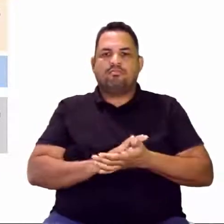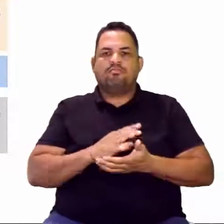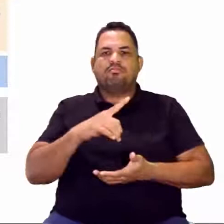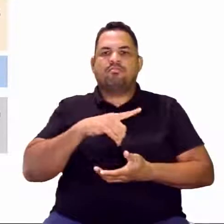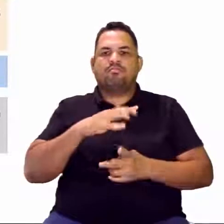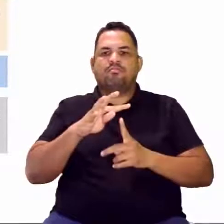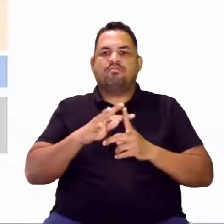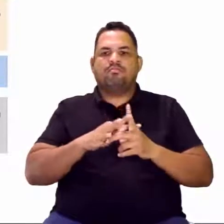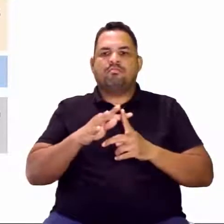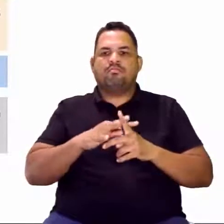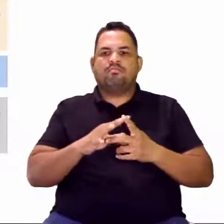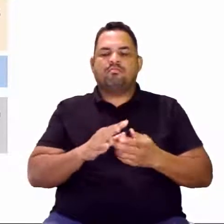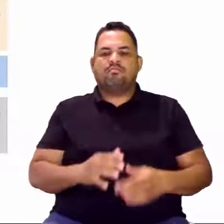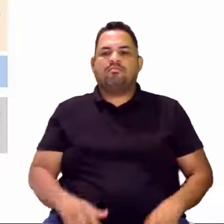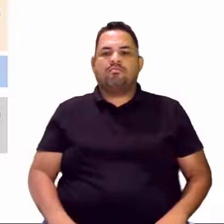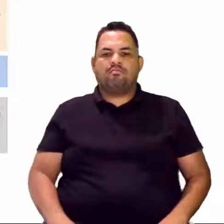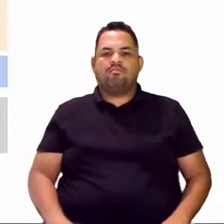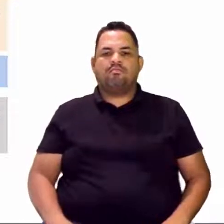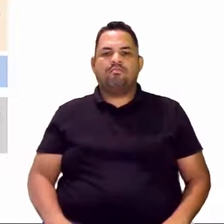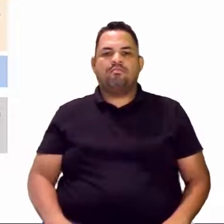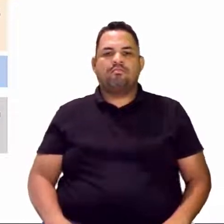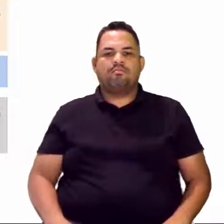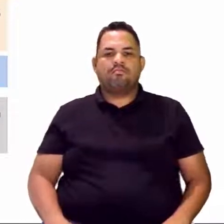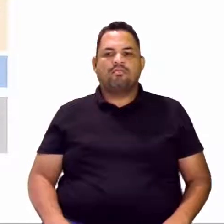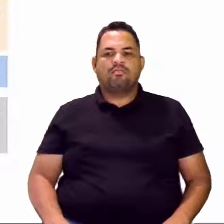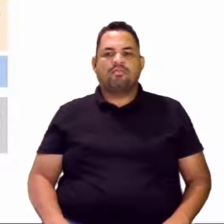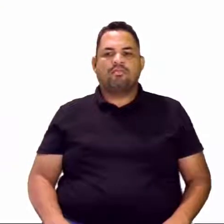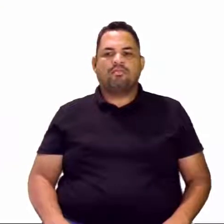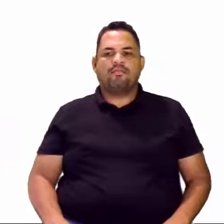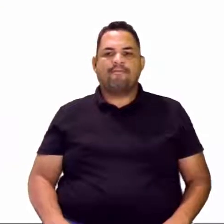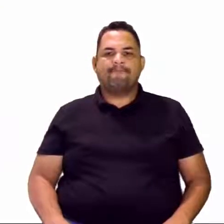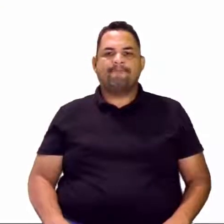que temperatura se encontra aquele meio.